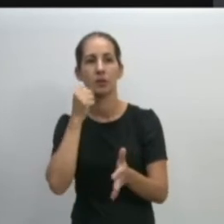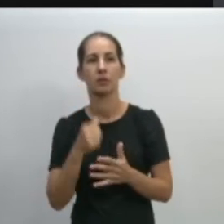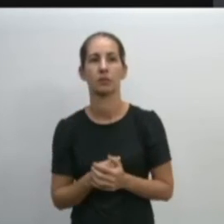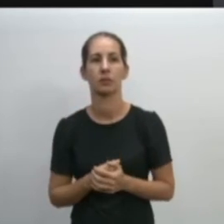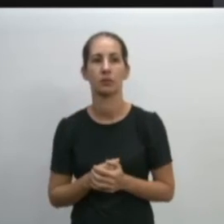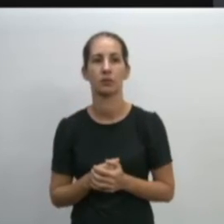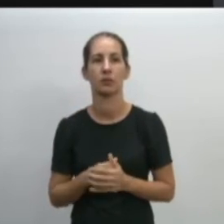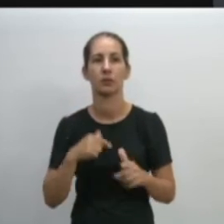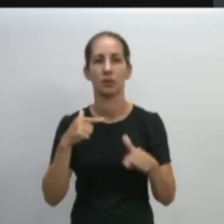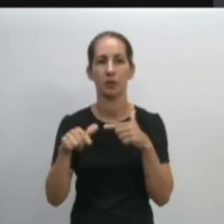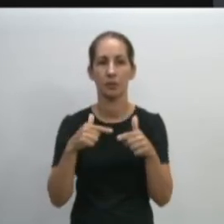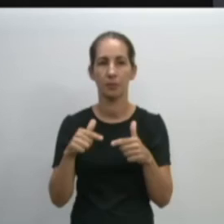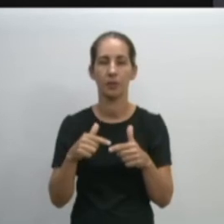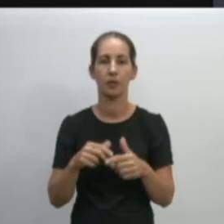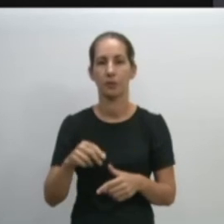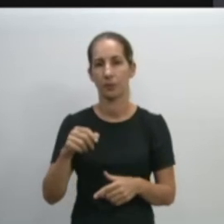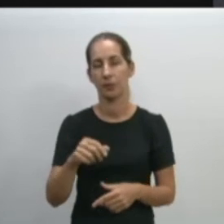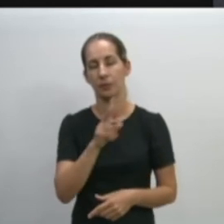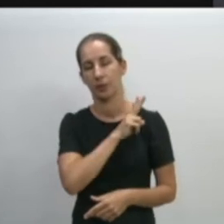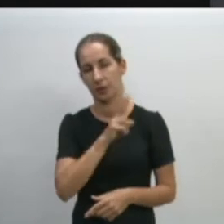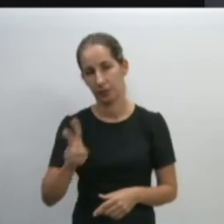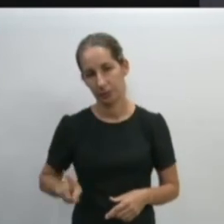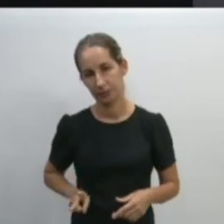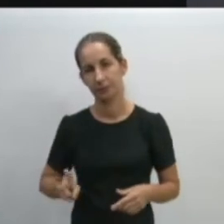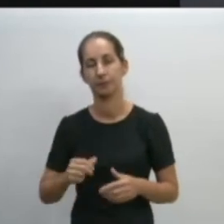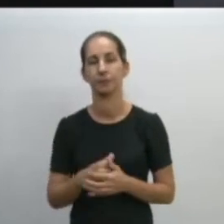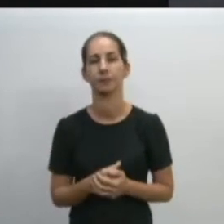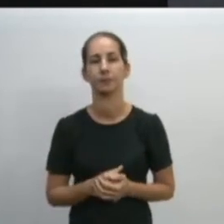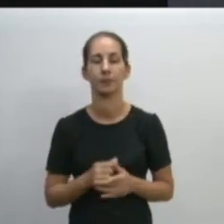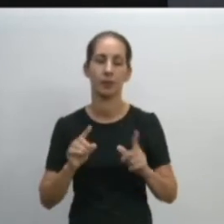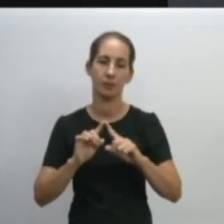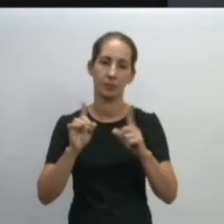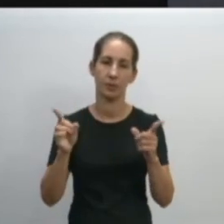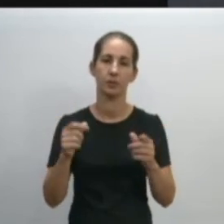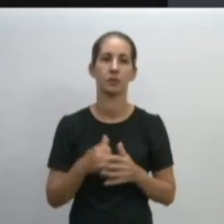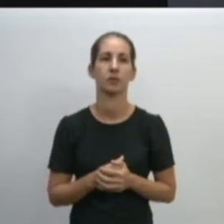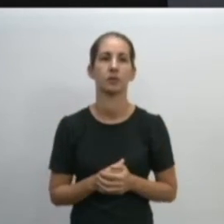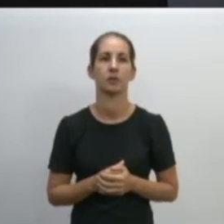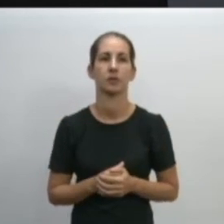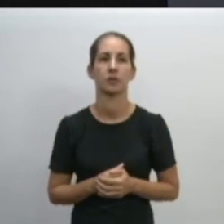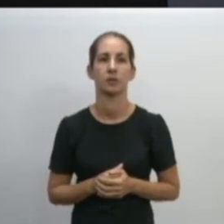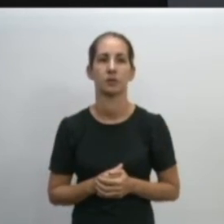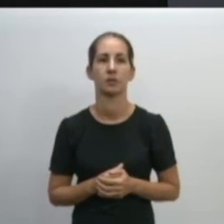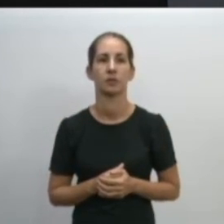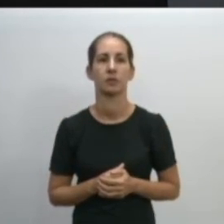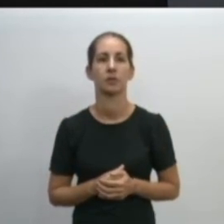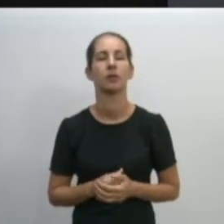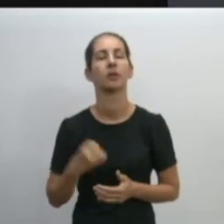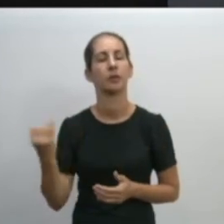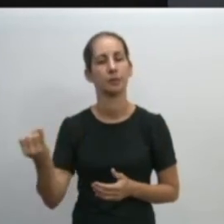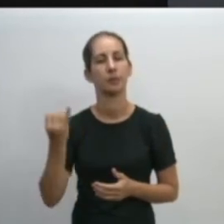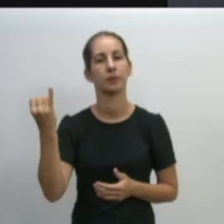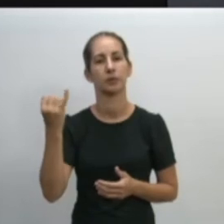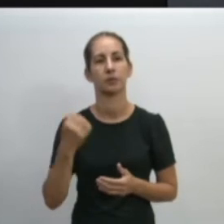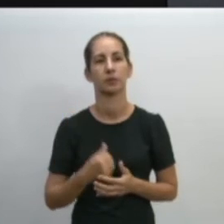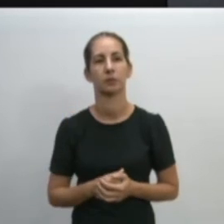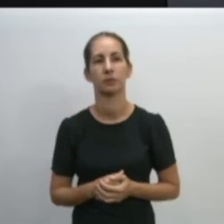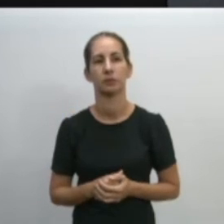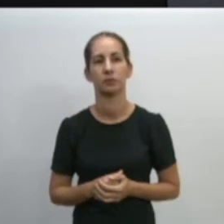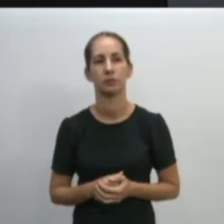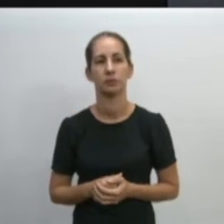que está no exercício do Poder Executivo. Mas vejo quanto é importante